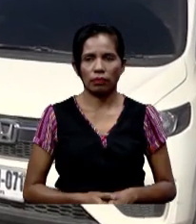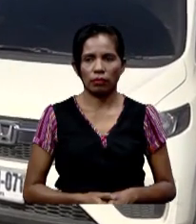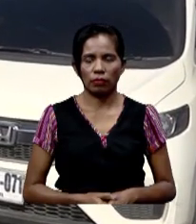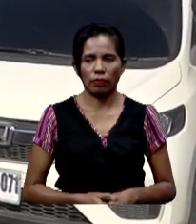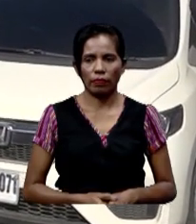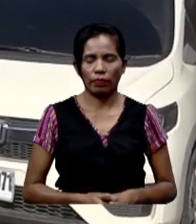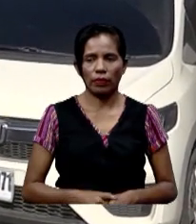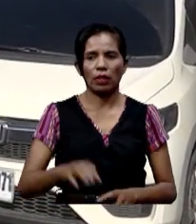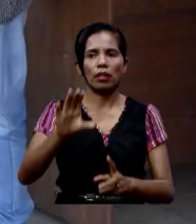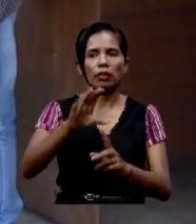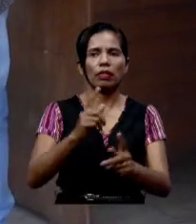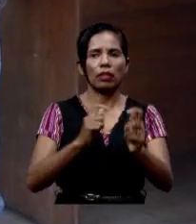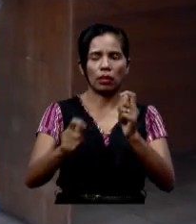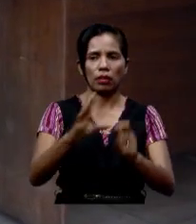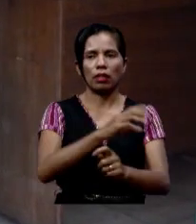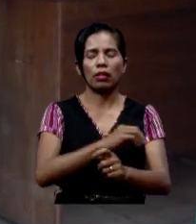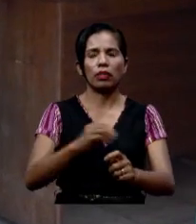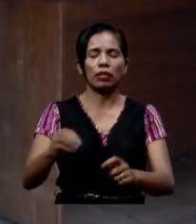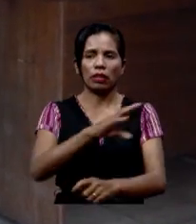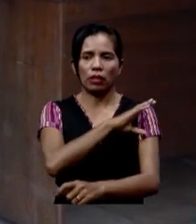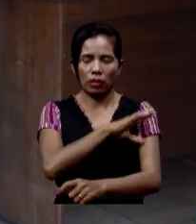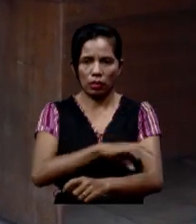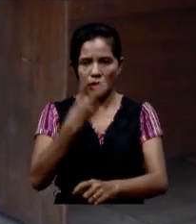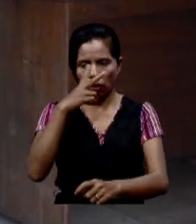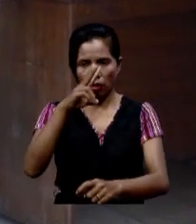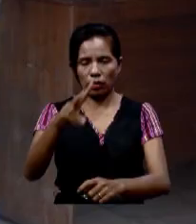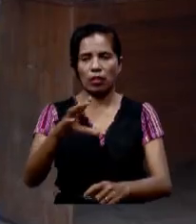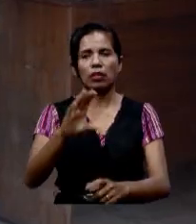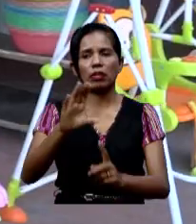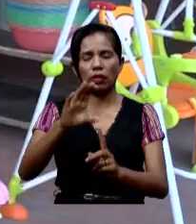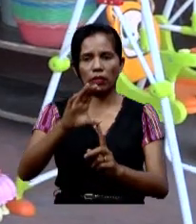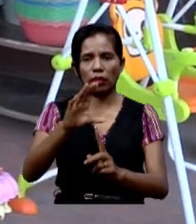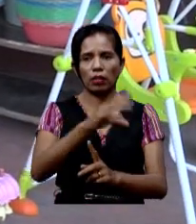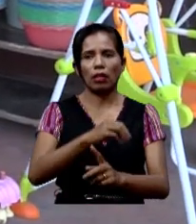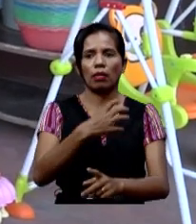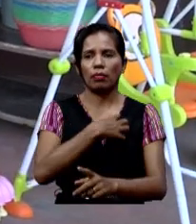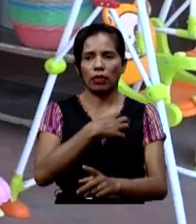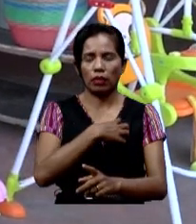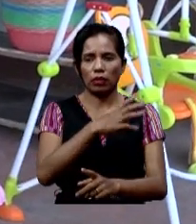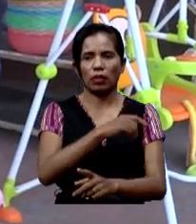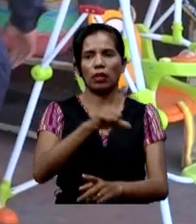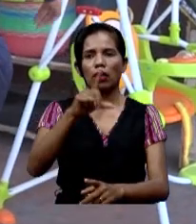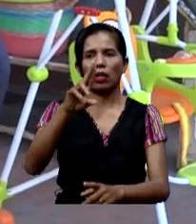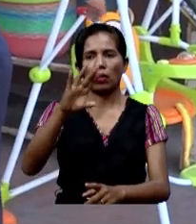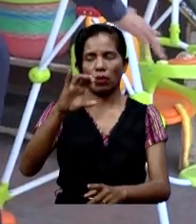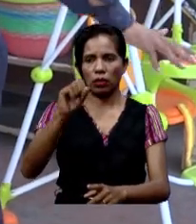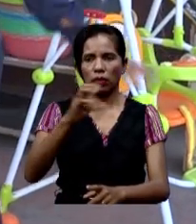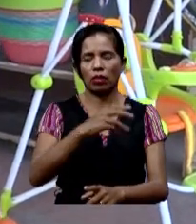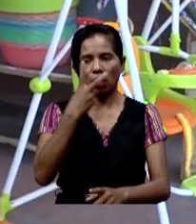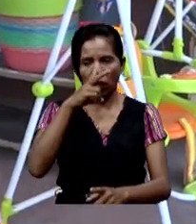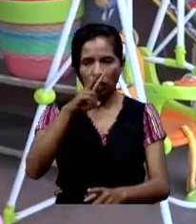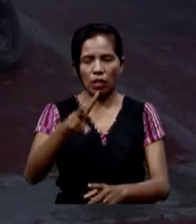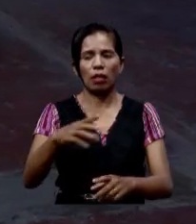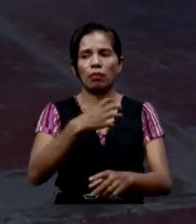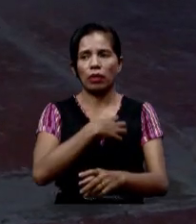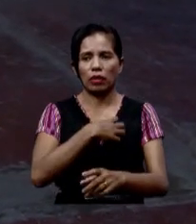Civil Departamento de Trânsito e Segurança Rodoviária Nacional, Superintendente Assistente de Polícia Luiz da Costa Teten, controlo Nebema